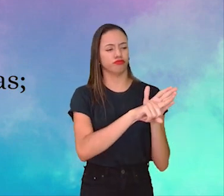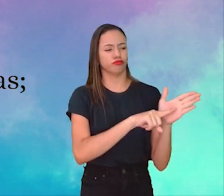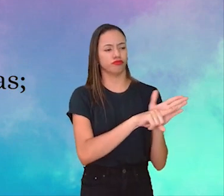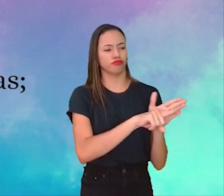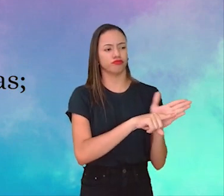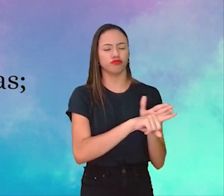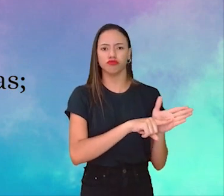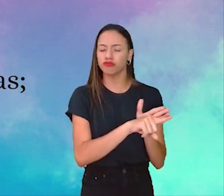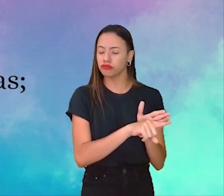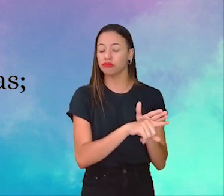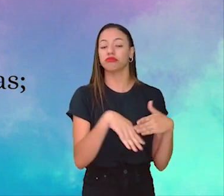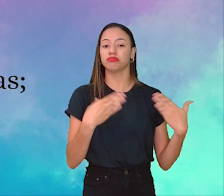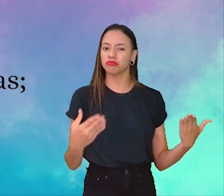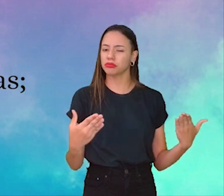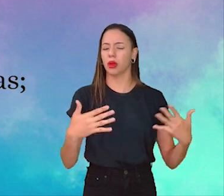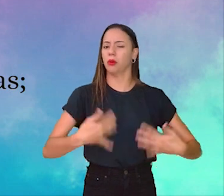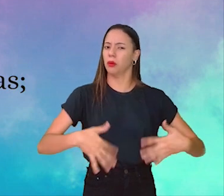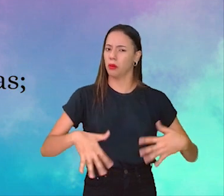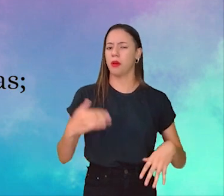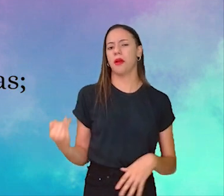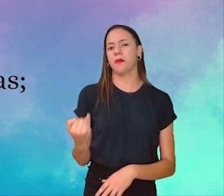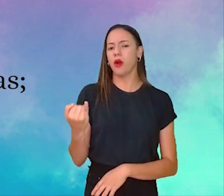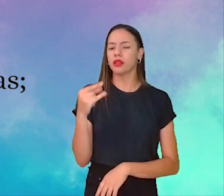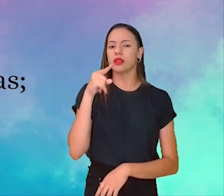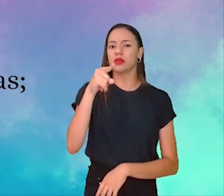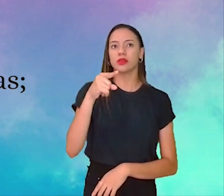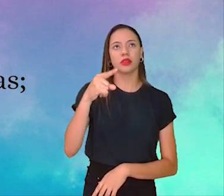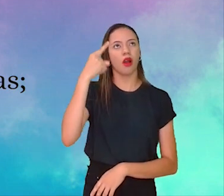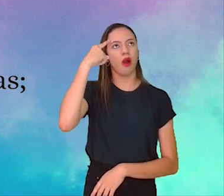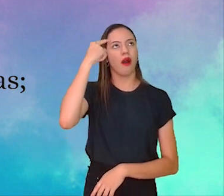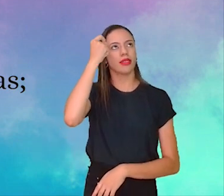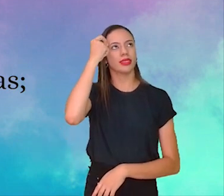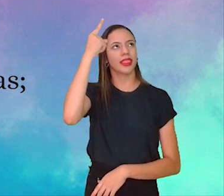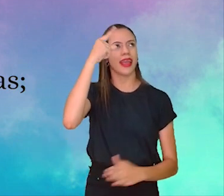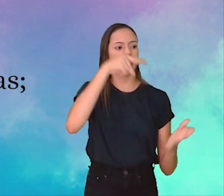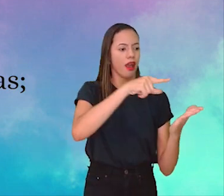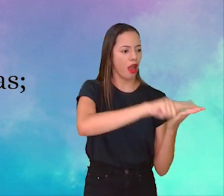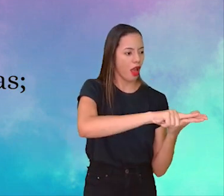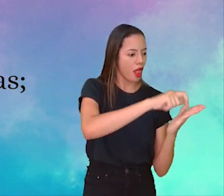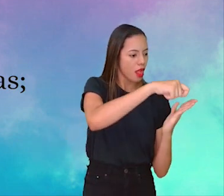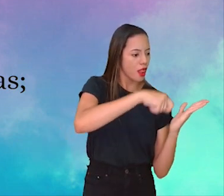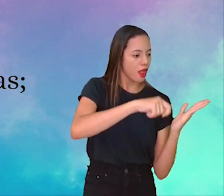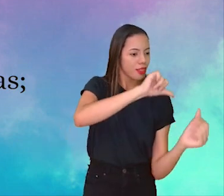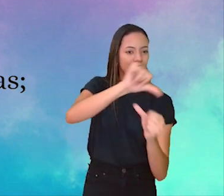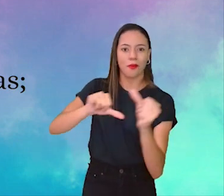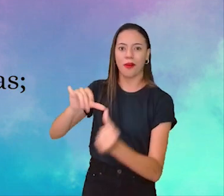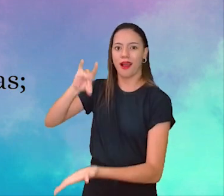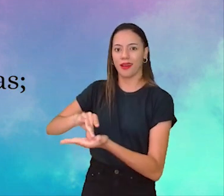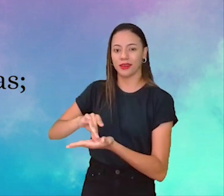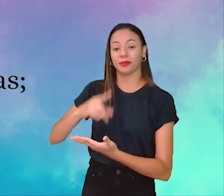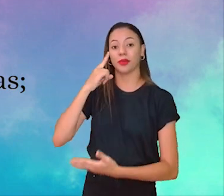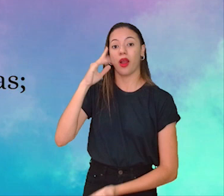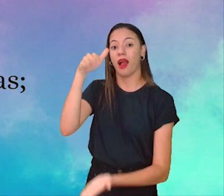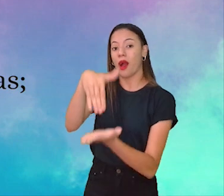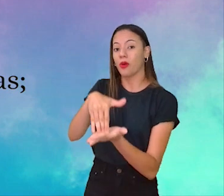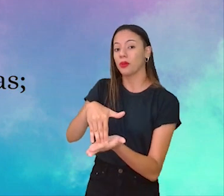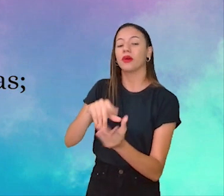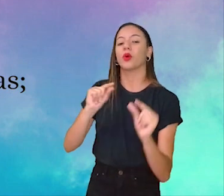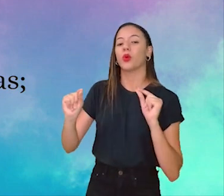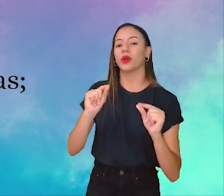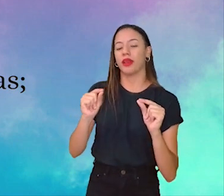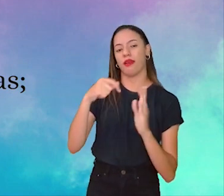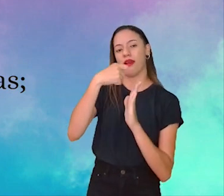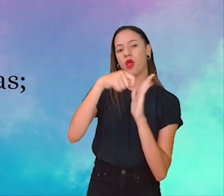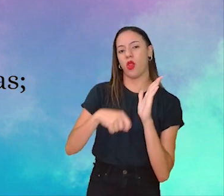ir atrás, tudo isso é bem importante para poder tirar essas ideias do papel. A última, minha gente, tá aí, né? Anote suas ideias.